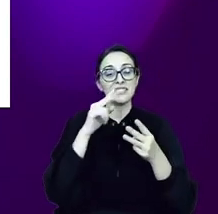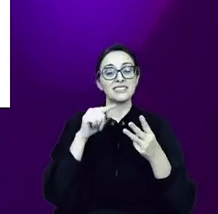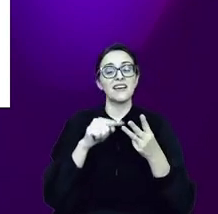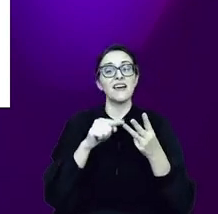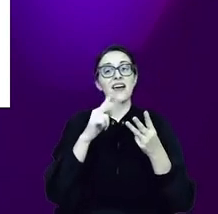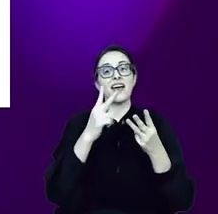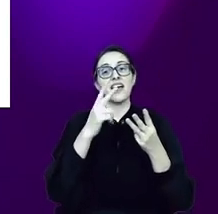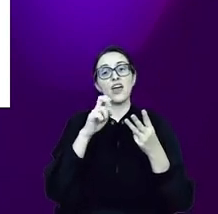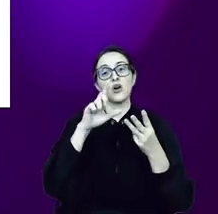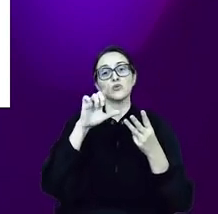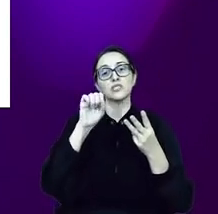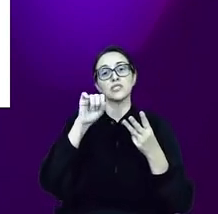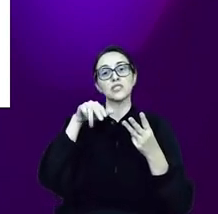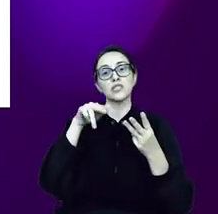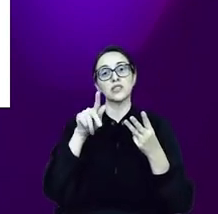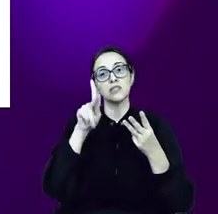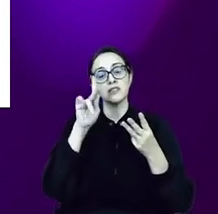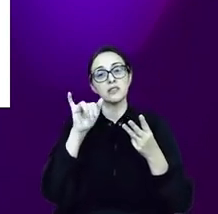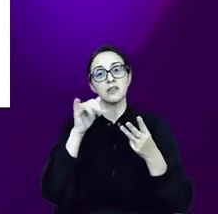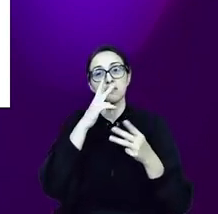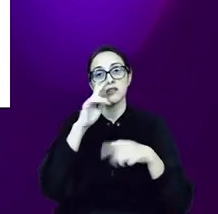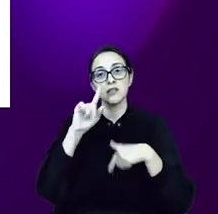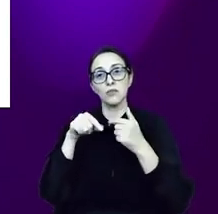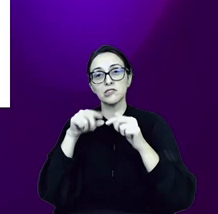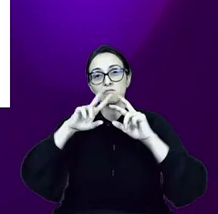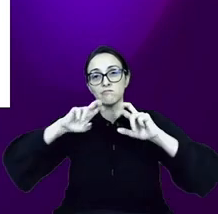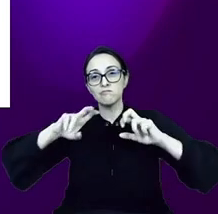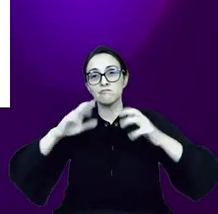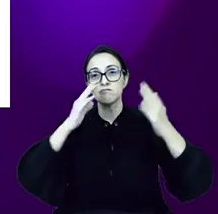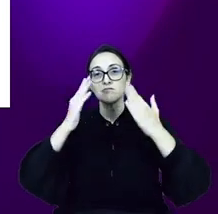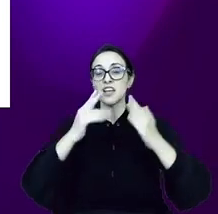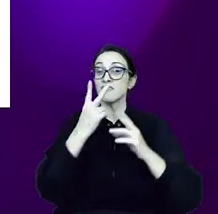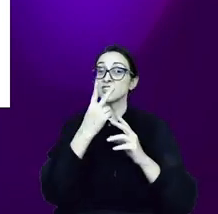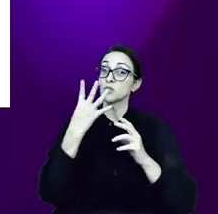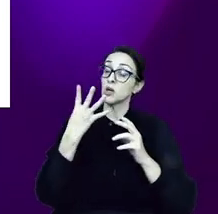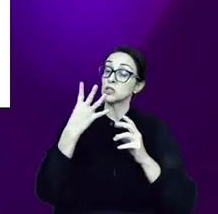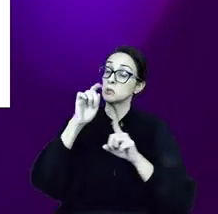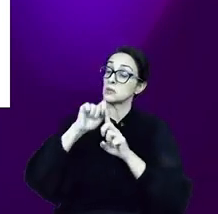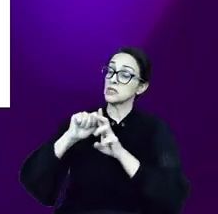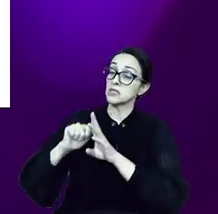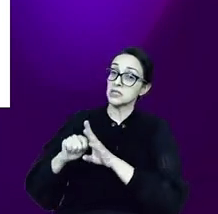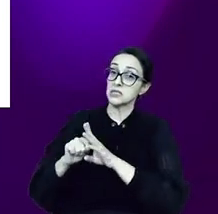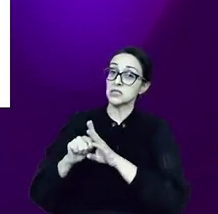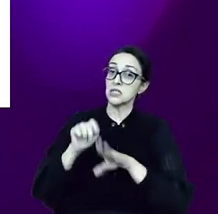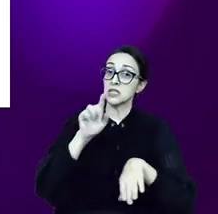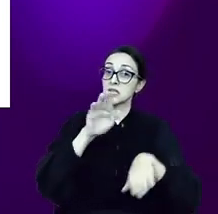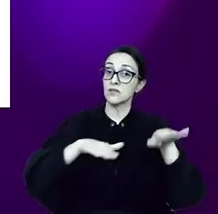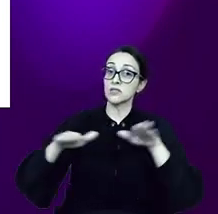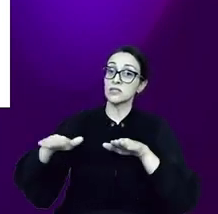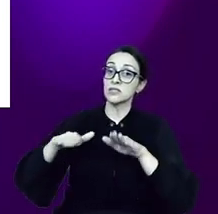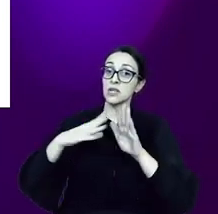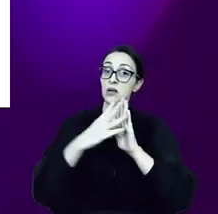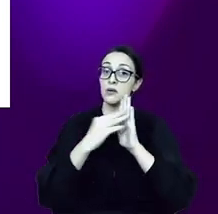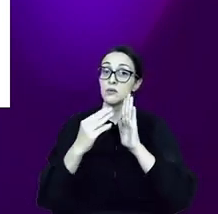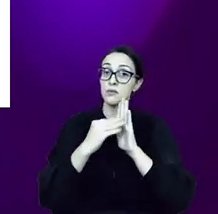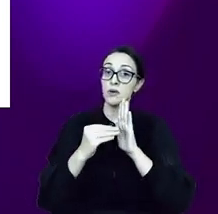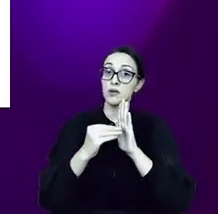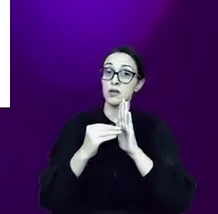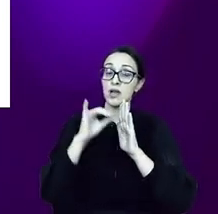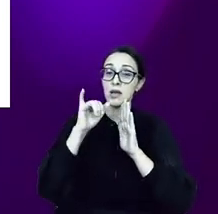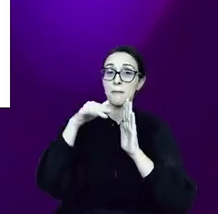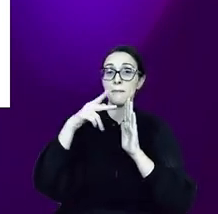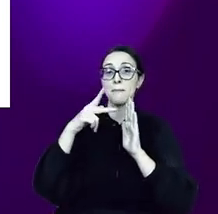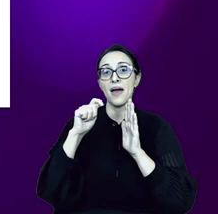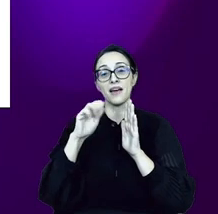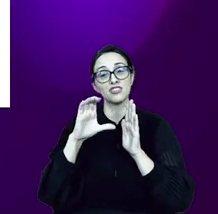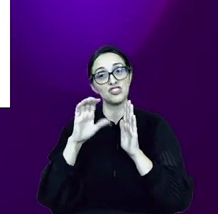para o nosso modelo, e quando a gente analisa os pacientes 24 meses, talvez o modelo do IMPACT seja